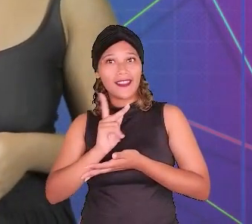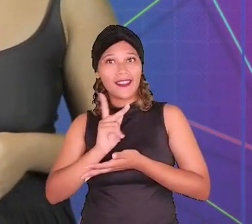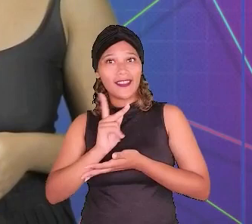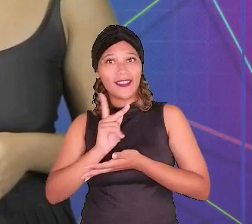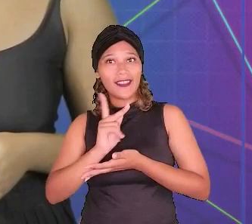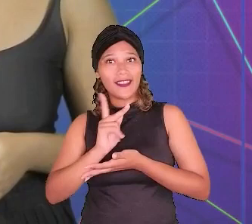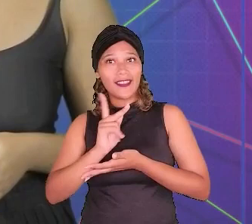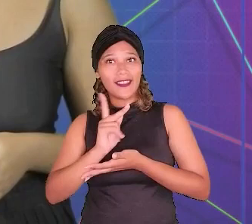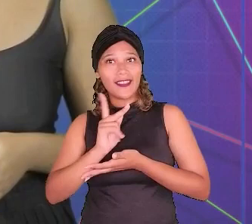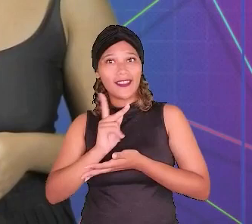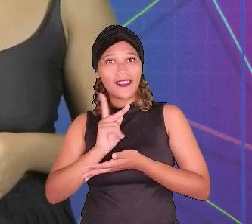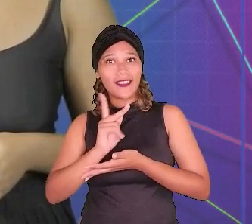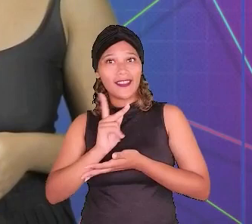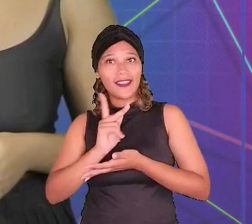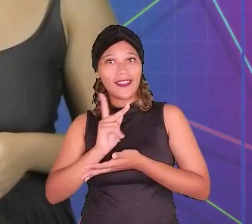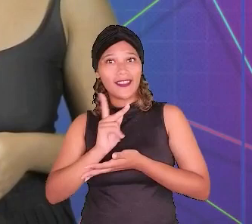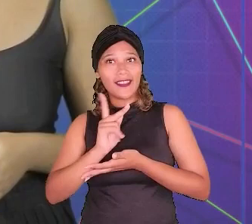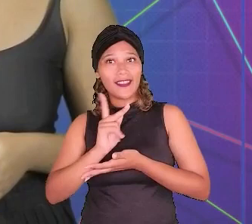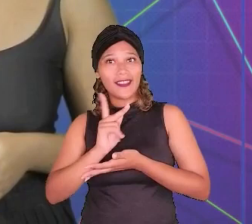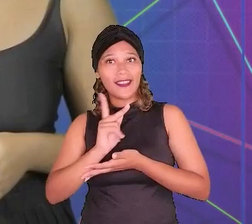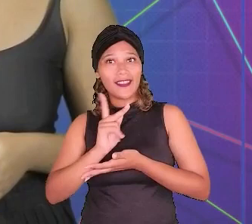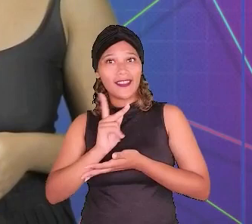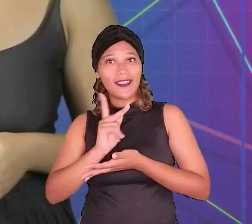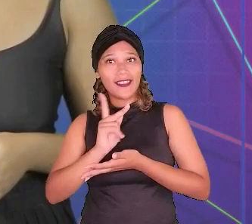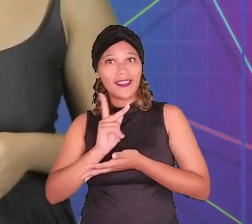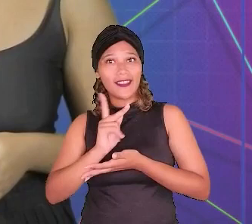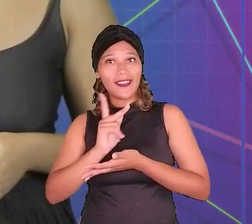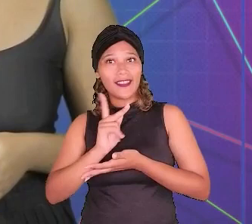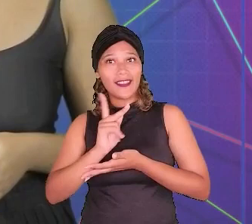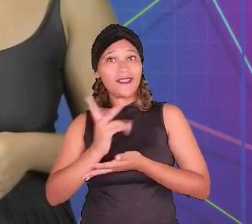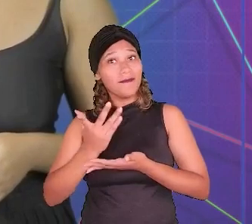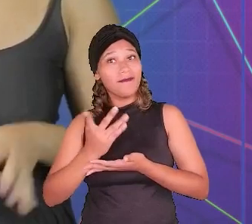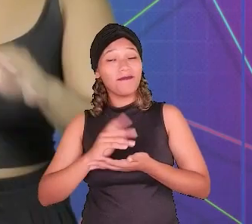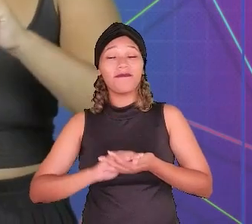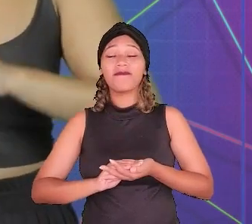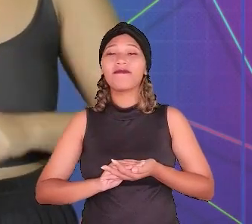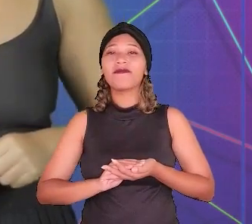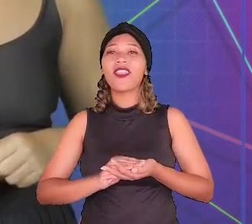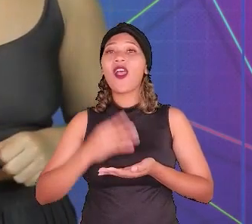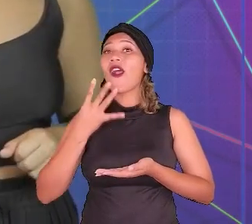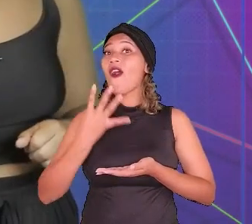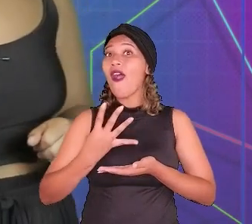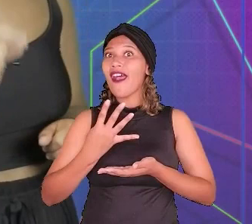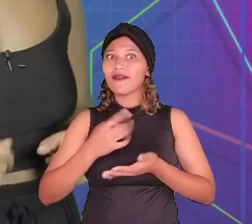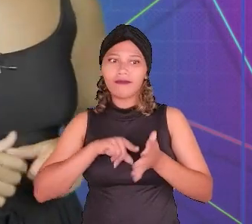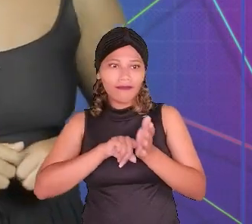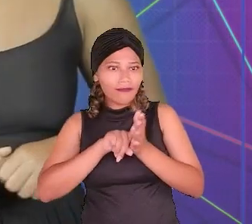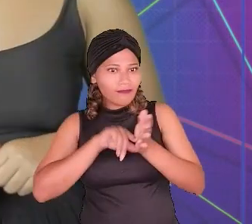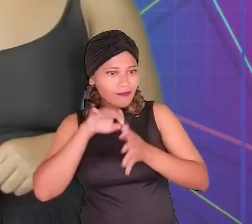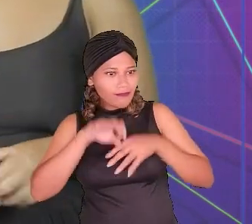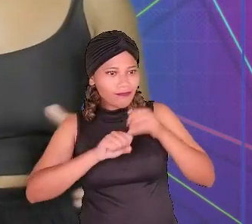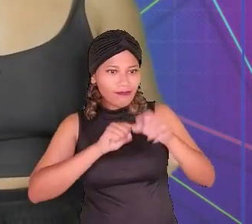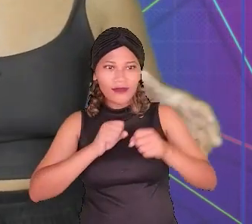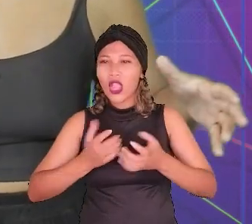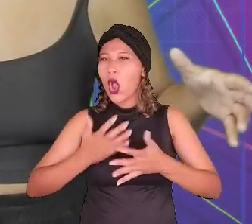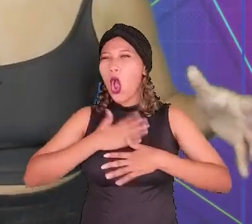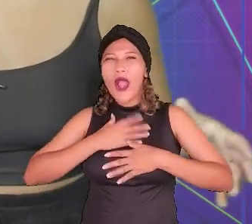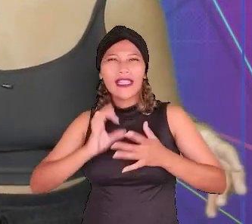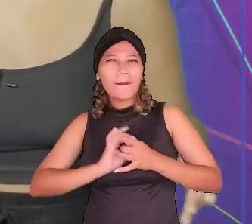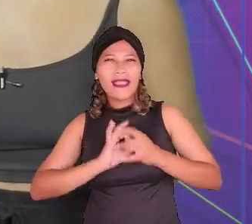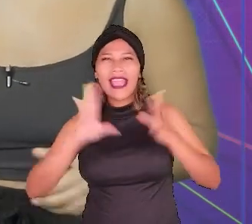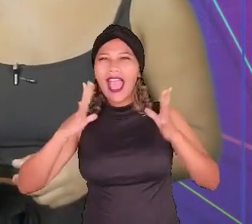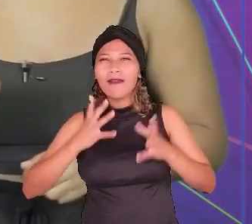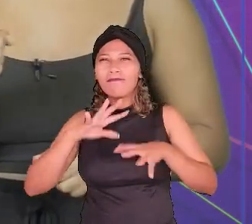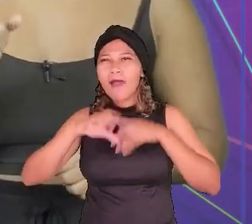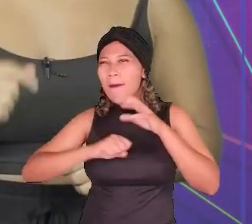de um homem branco idoso com cabelos grisalhos pontudos e monocelha. Ele está de jaleco branco. 4. O explorador. Gosta de